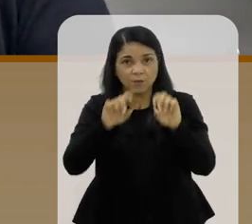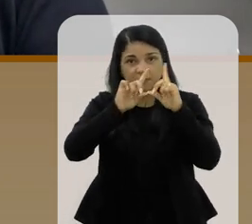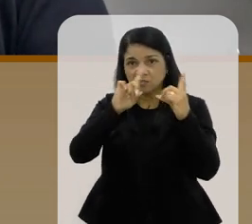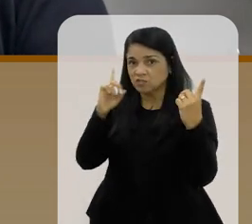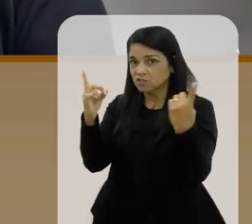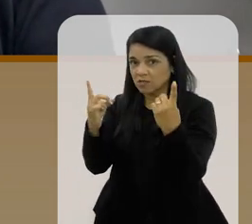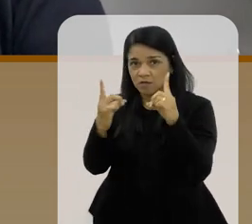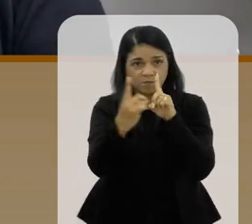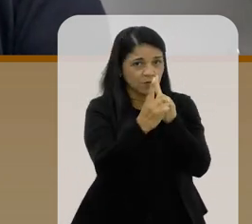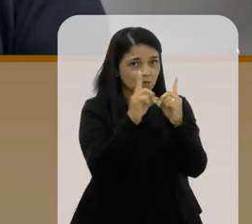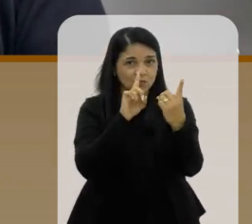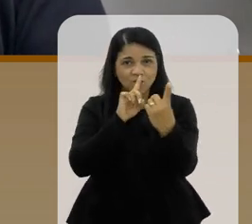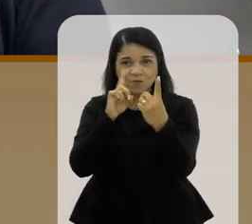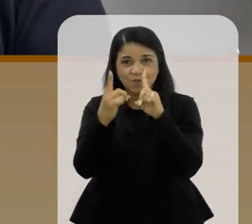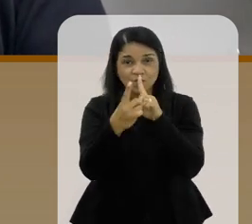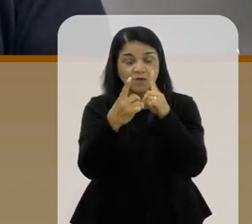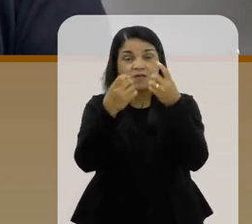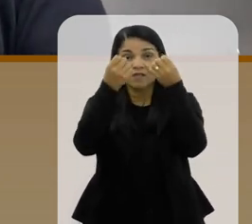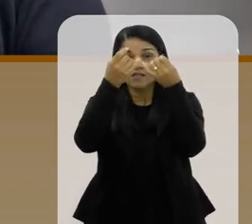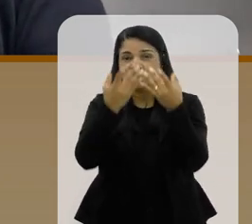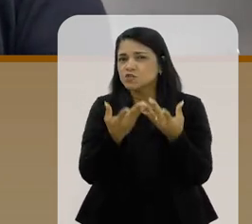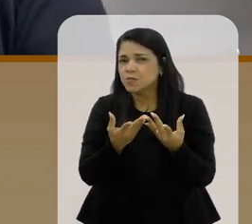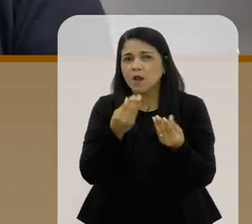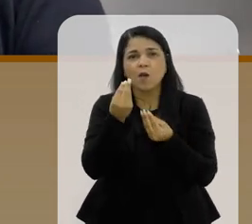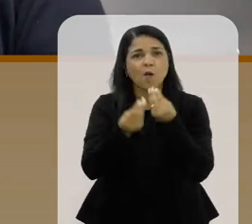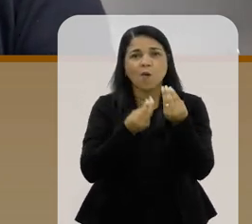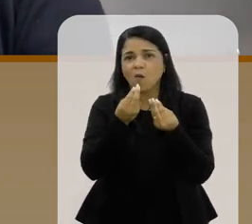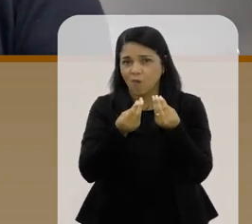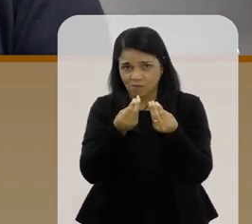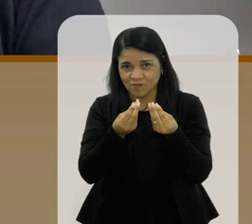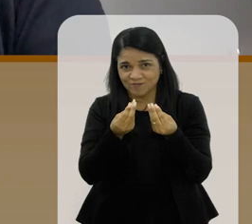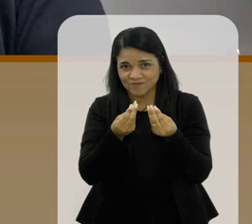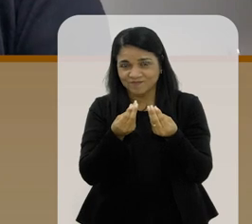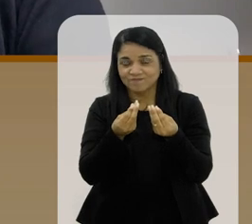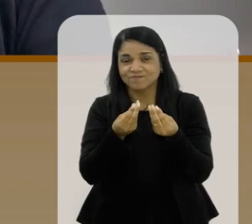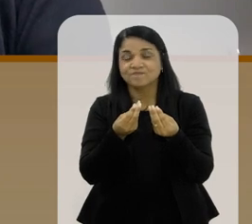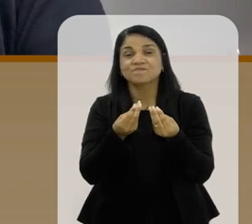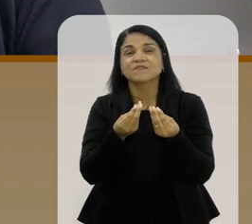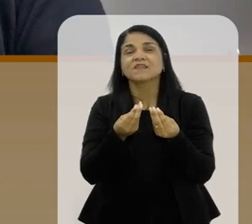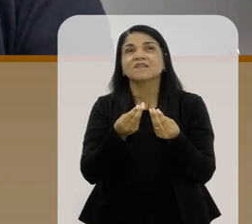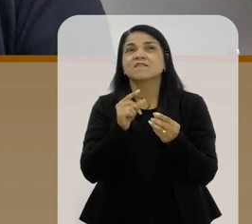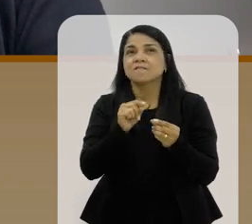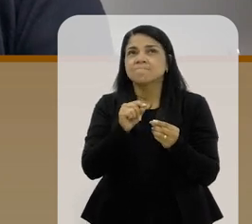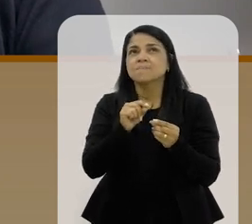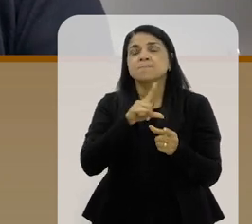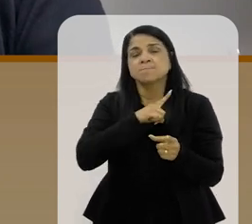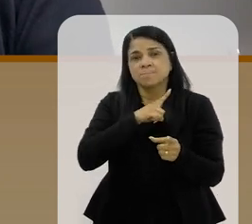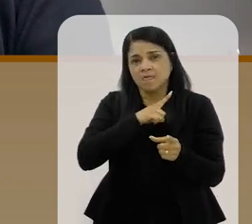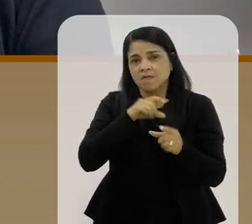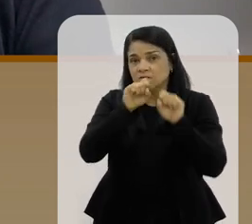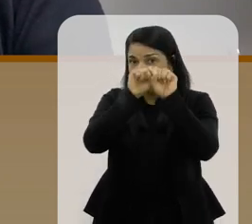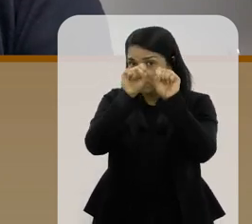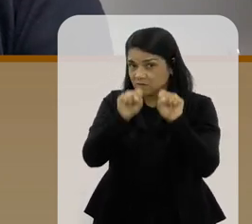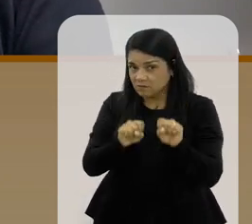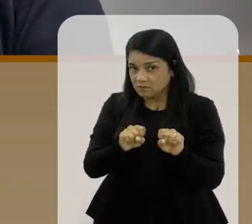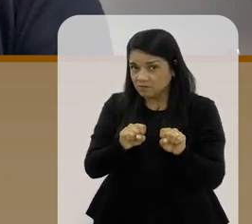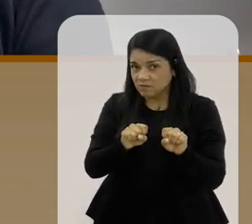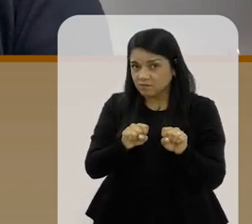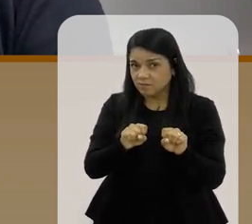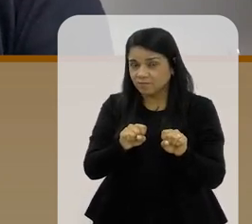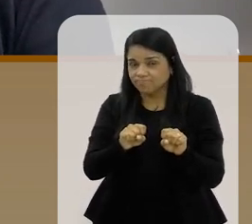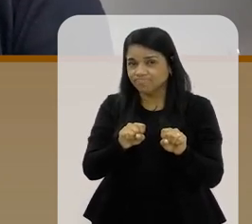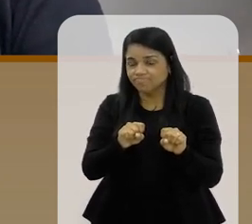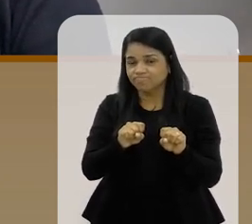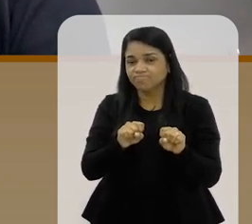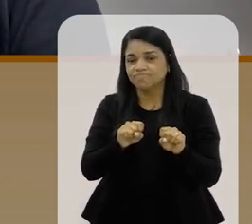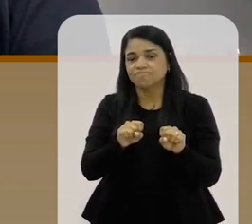sistemas dinâmicos e tentar fazer alguma descrição, porque a questão toda é que, embora o seu sistema